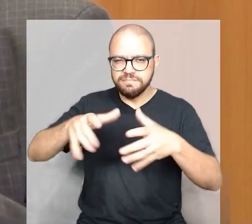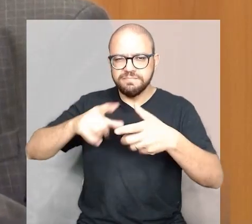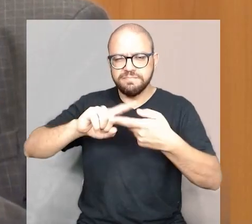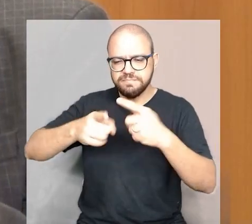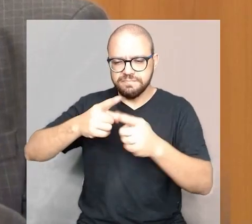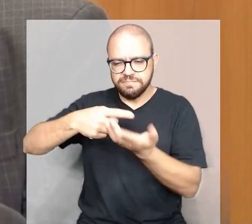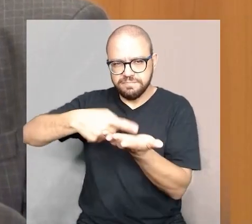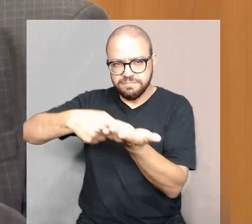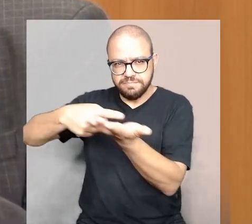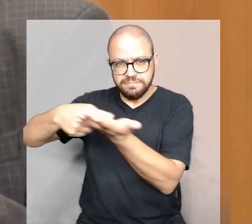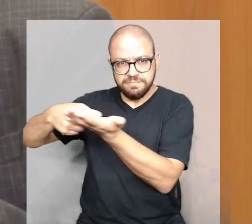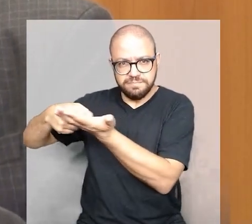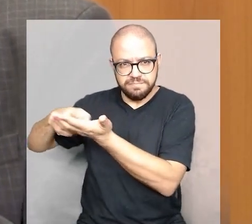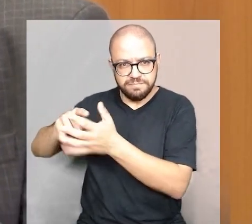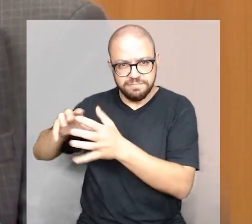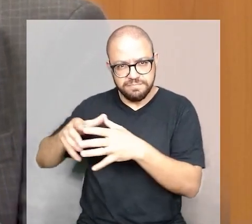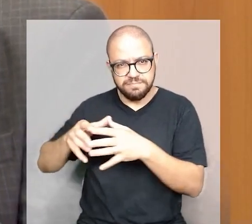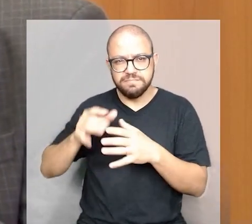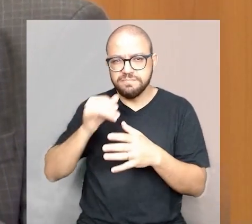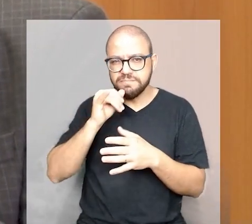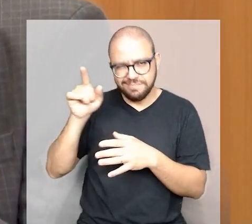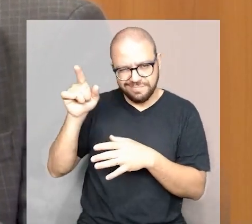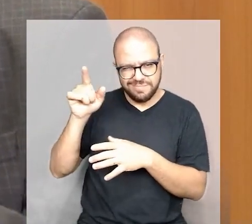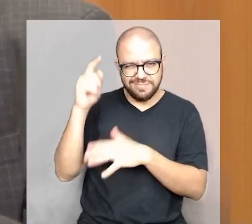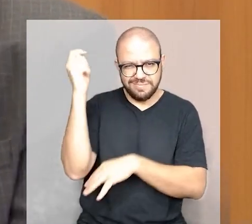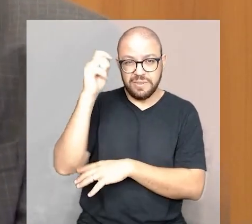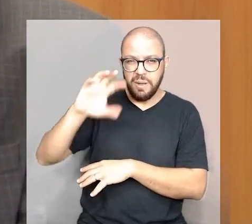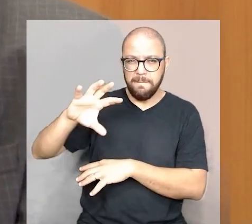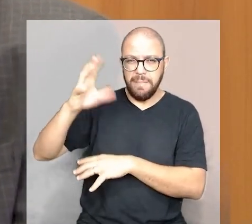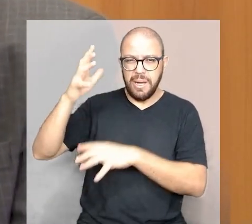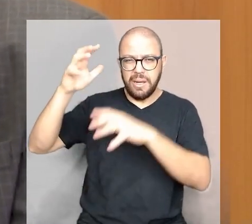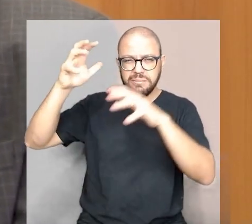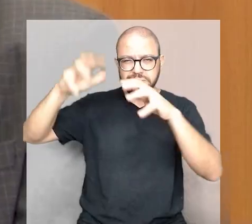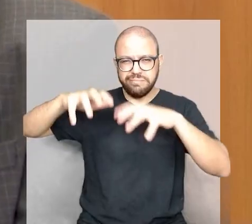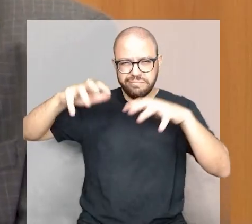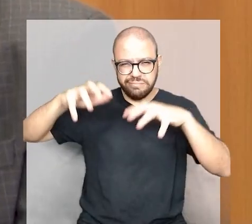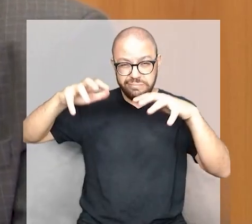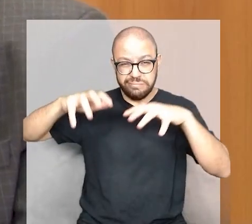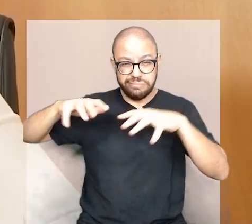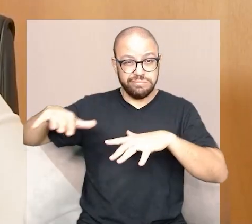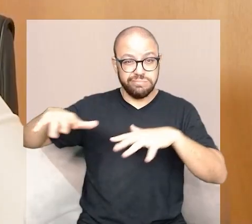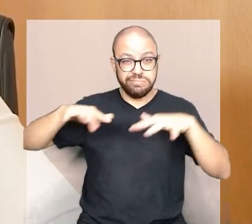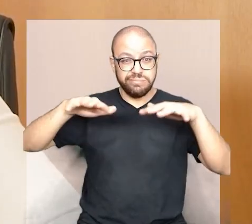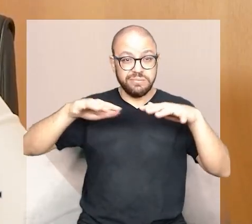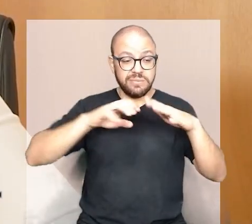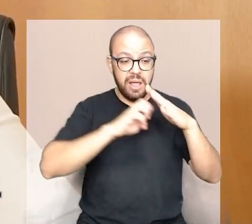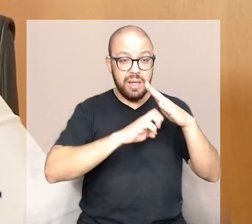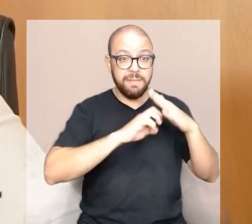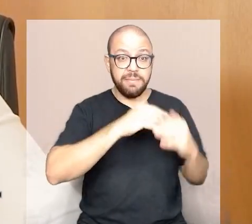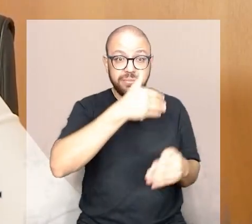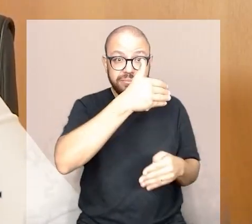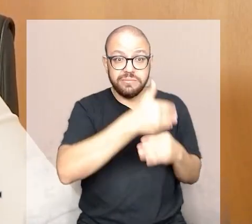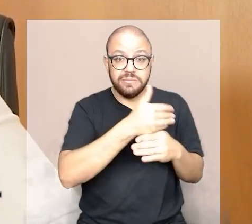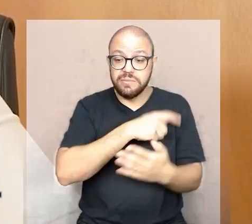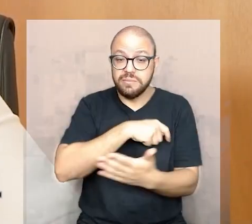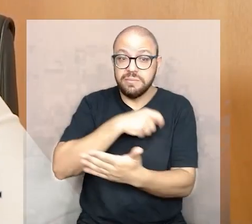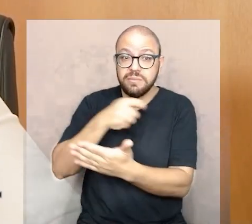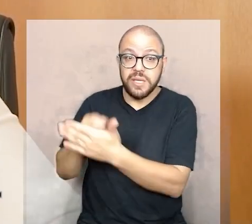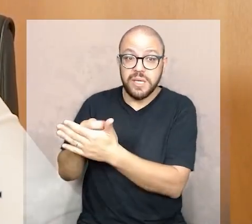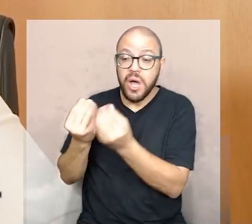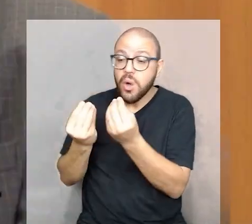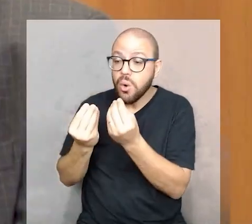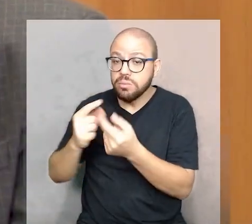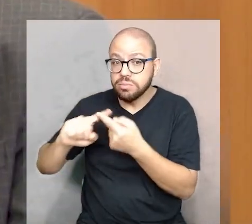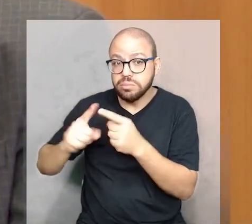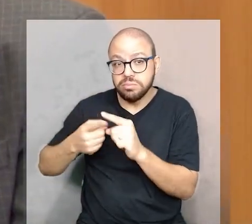quando houver necessidade. Por exemplo, aconteceu uma tragédia no Rio Grande do Sul, você fechou a empresa, e como é que você vai pagar, como é que você vai... Então, isso tudo pode se